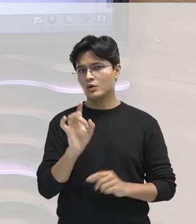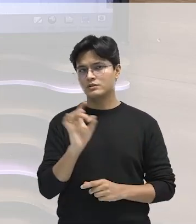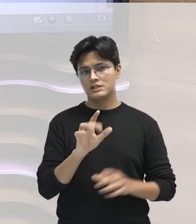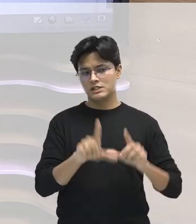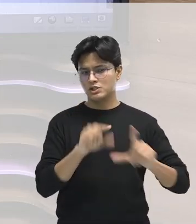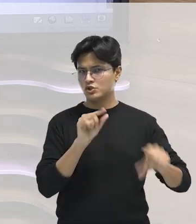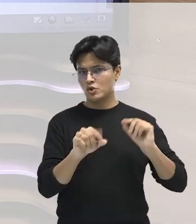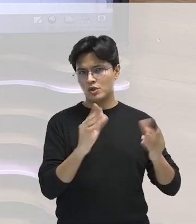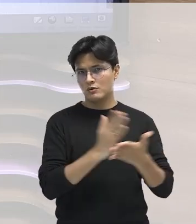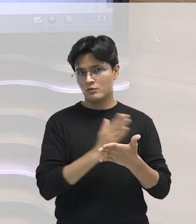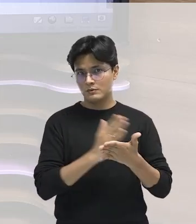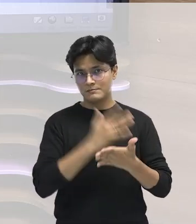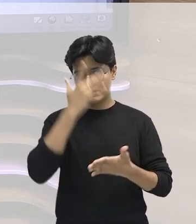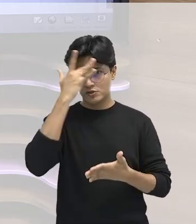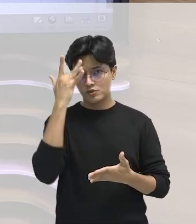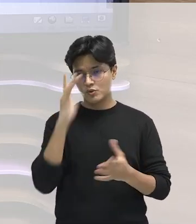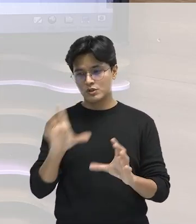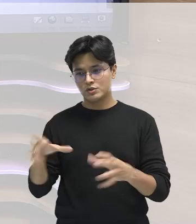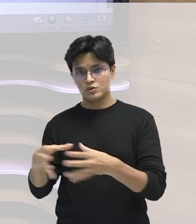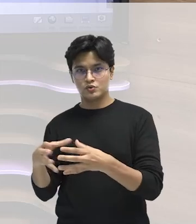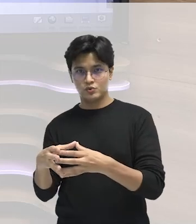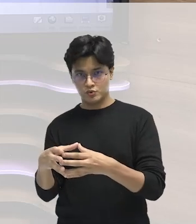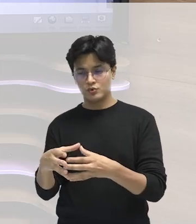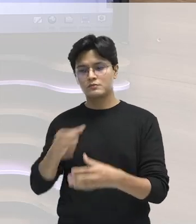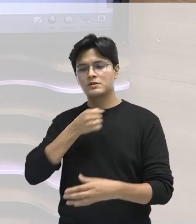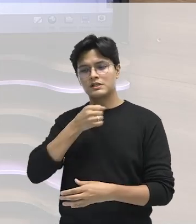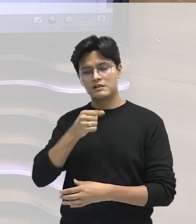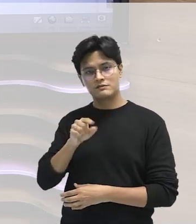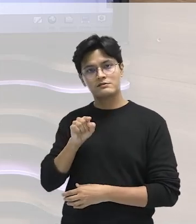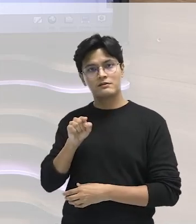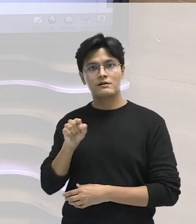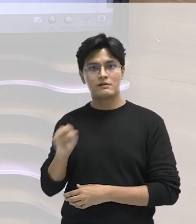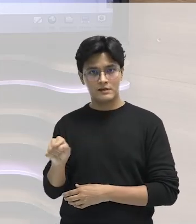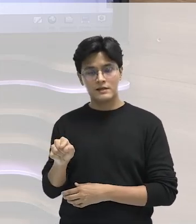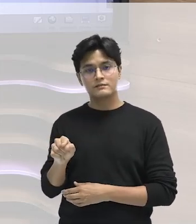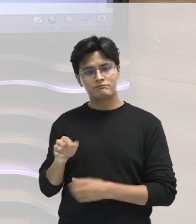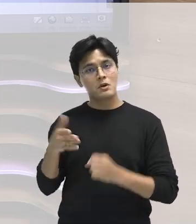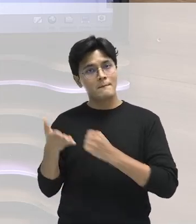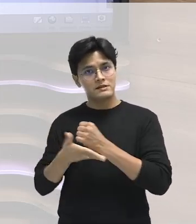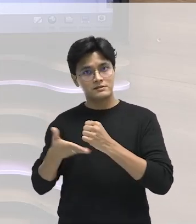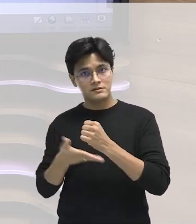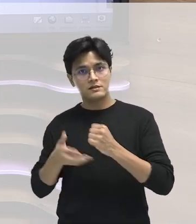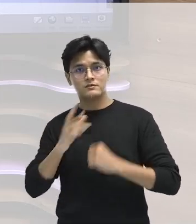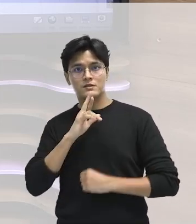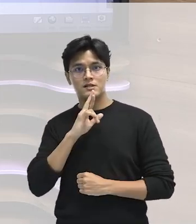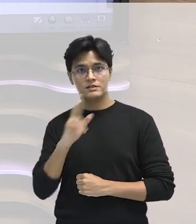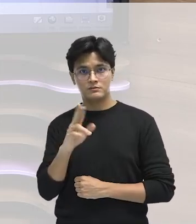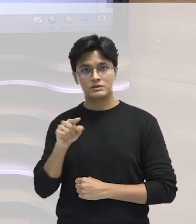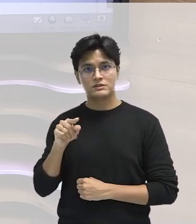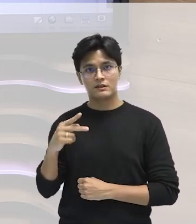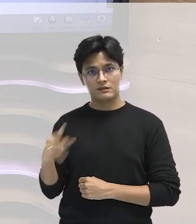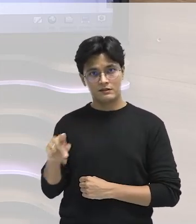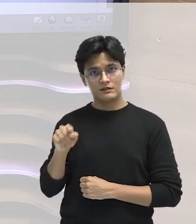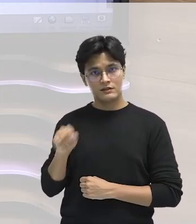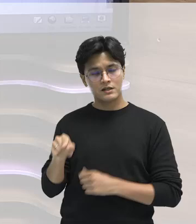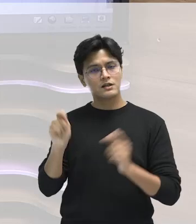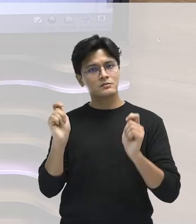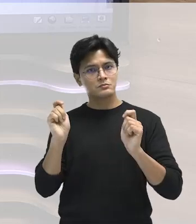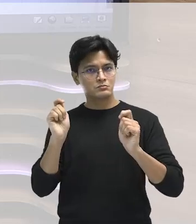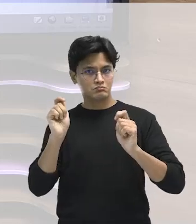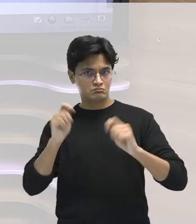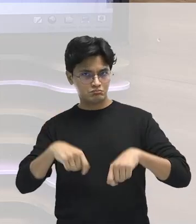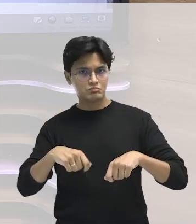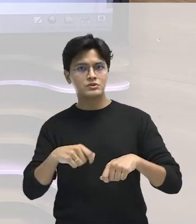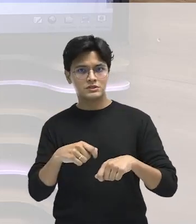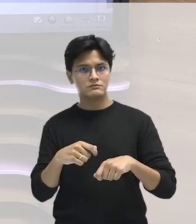grupo, um pequeno grupo, com base nas respostas e no comportamento desse grupo, se consegue traçar